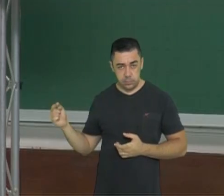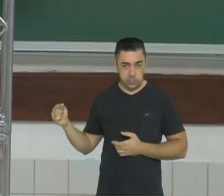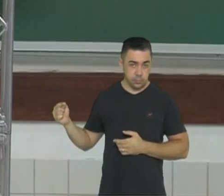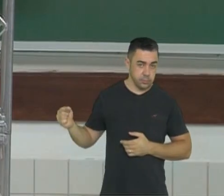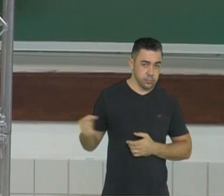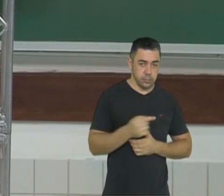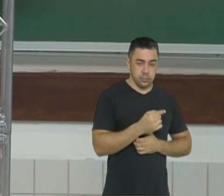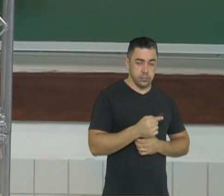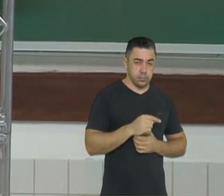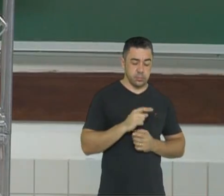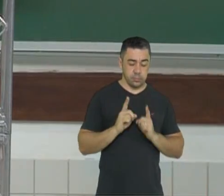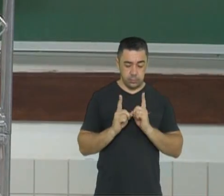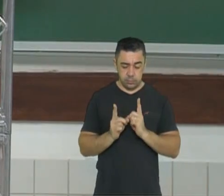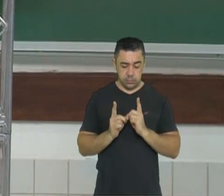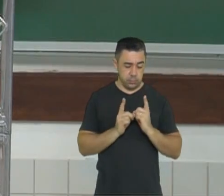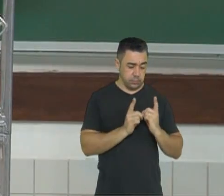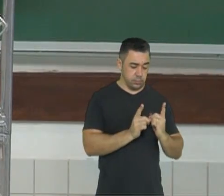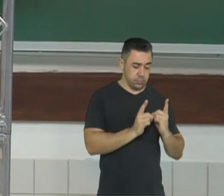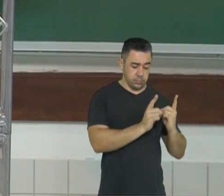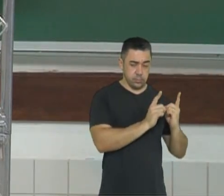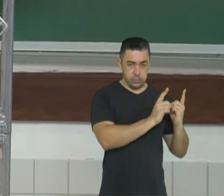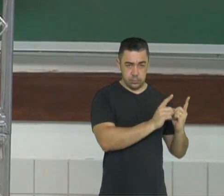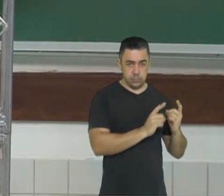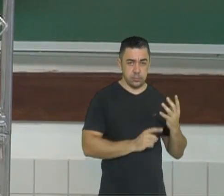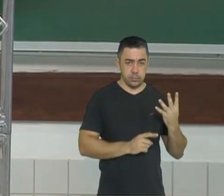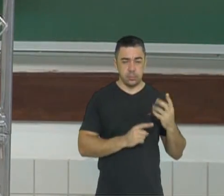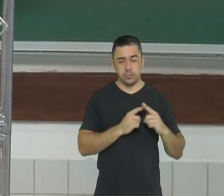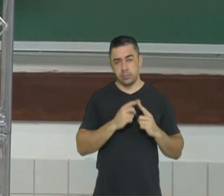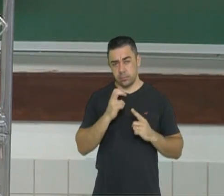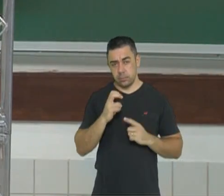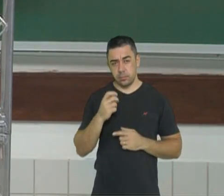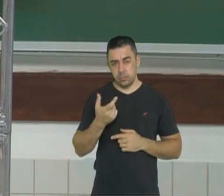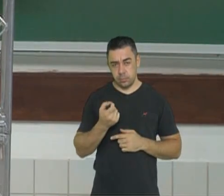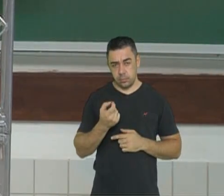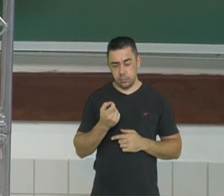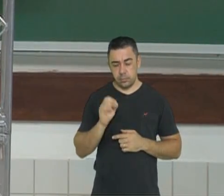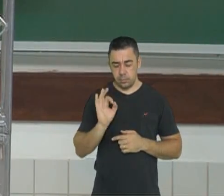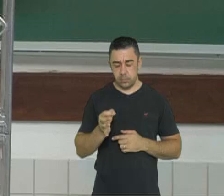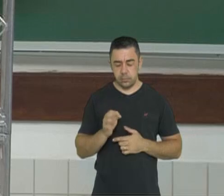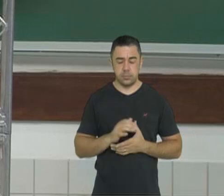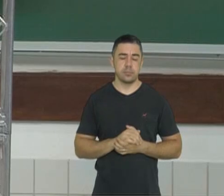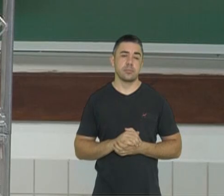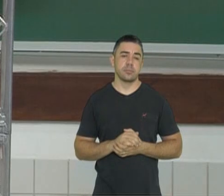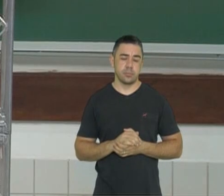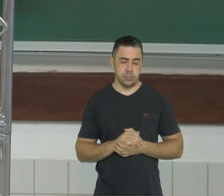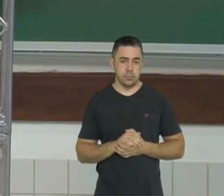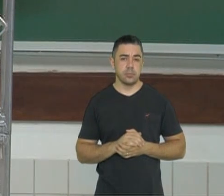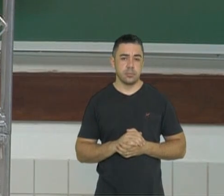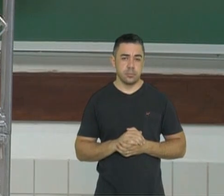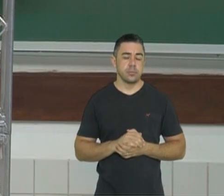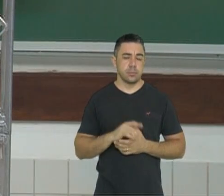quatro intervalos de 5 4 x 5 20 Tá bom então são 20 unidades